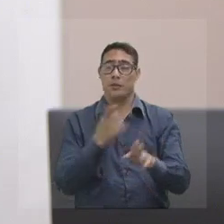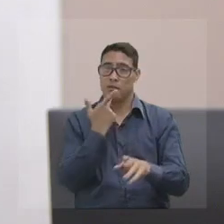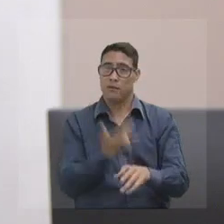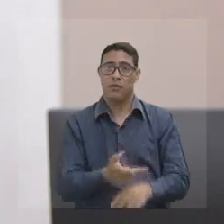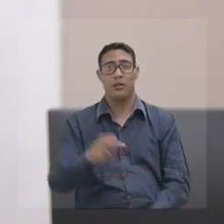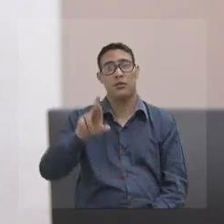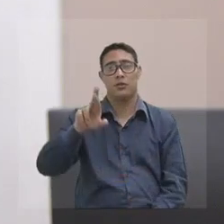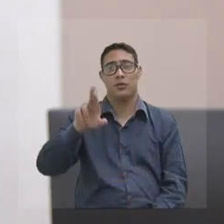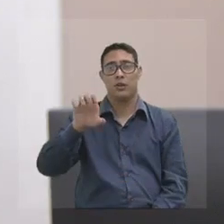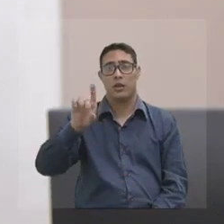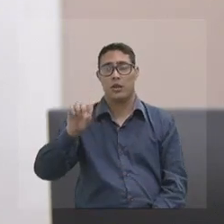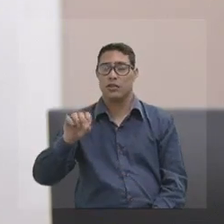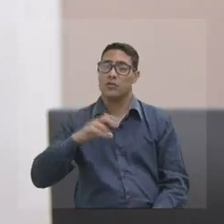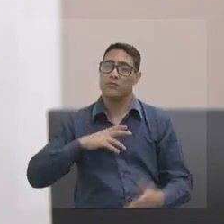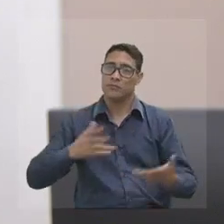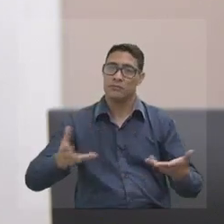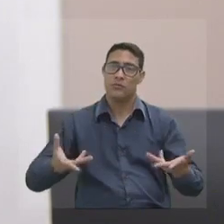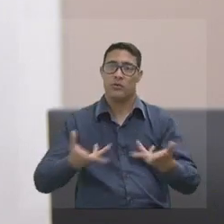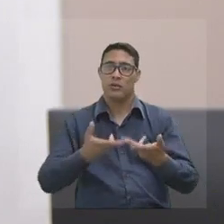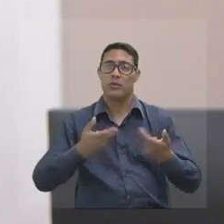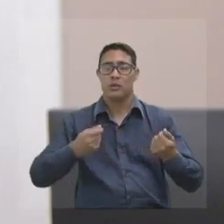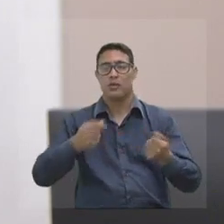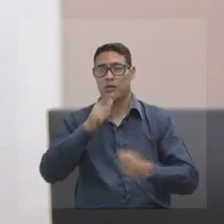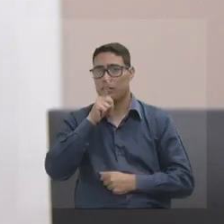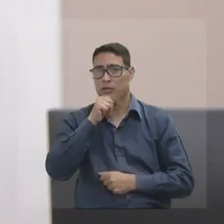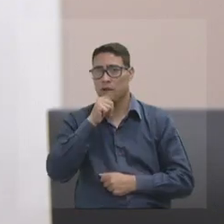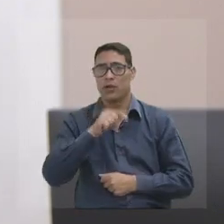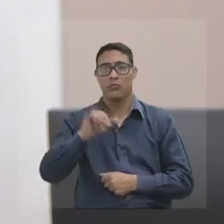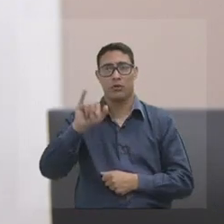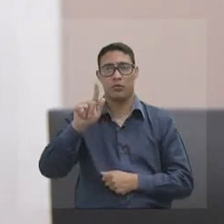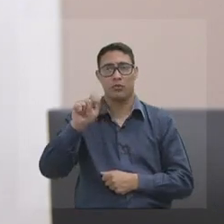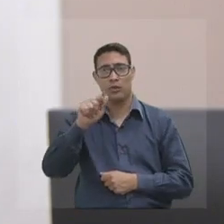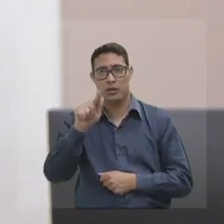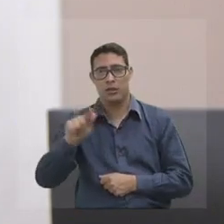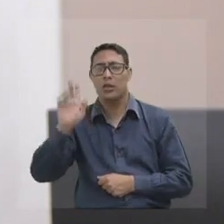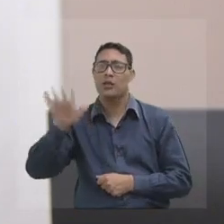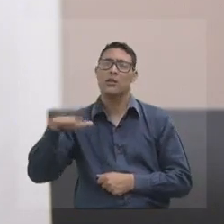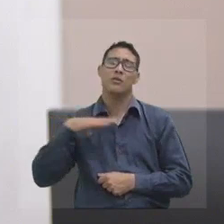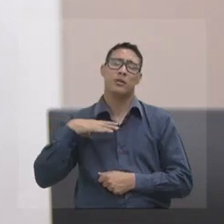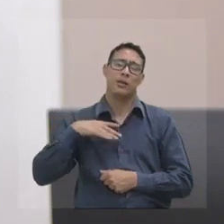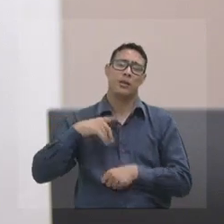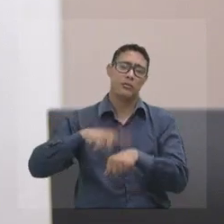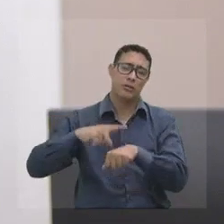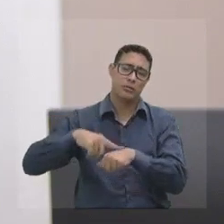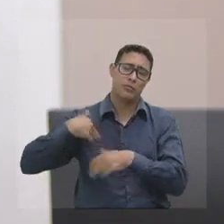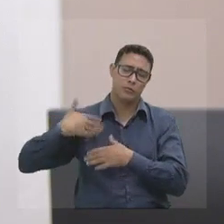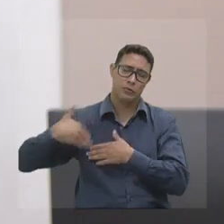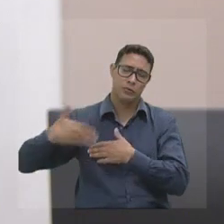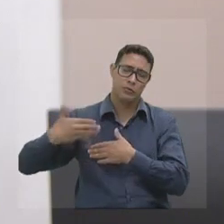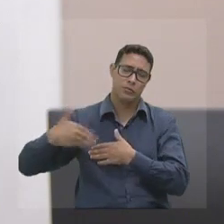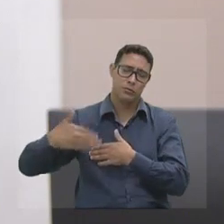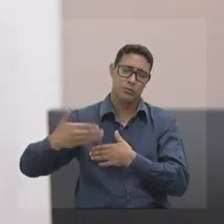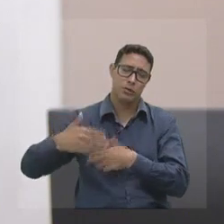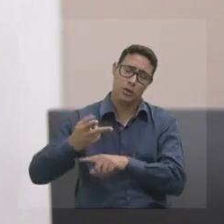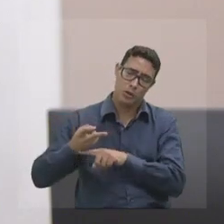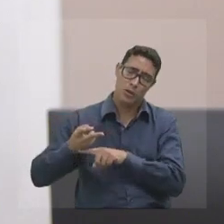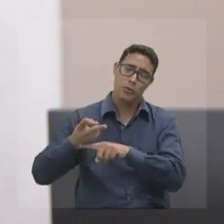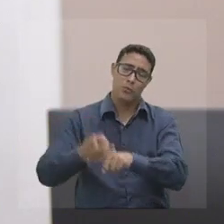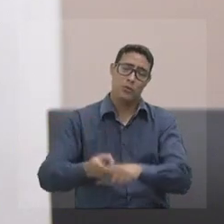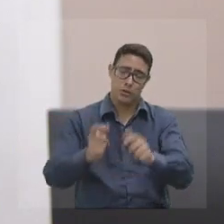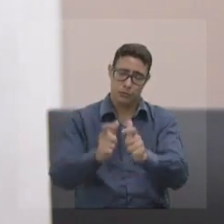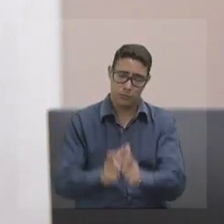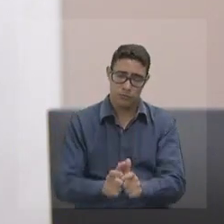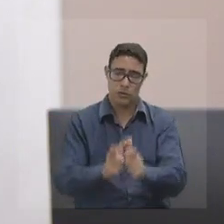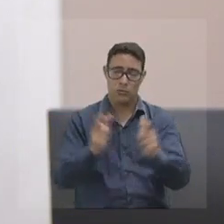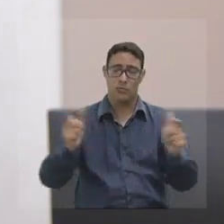monitoramento de qualidade da água do igan que é referência né algum tempo o Ian vem buscando ampliar essa rede também